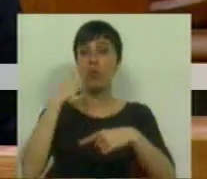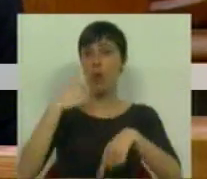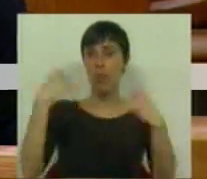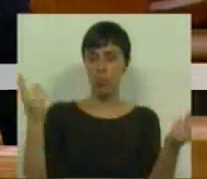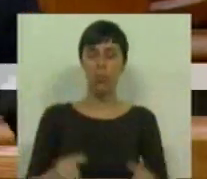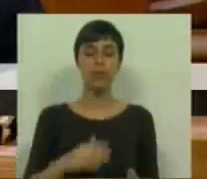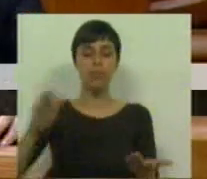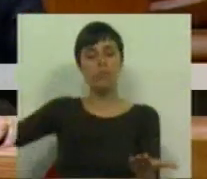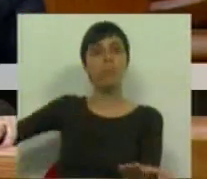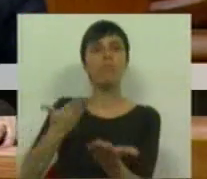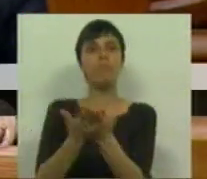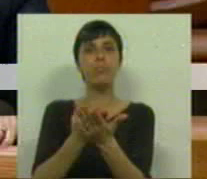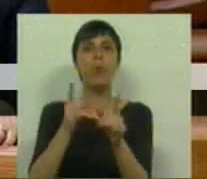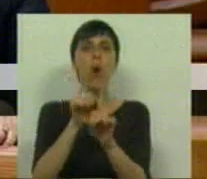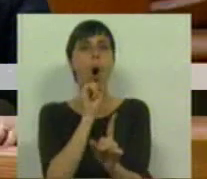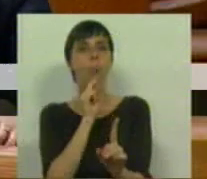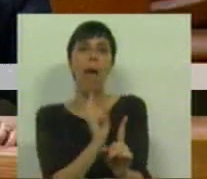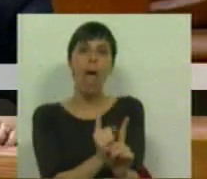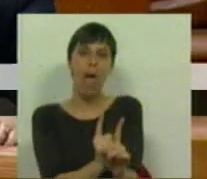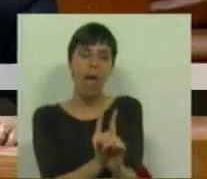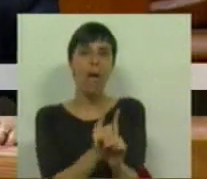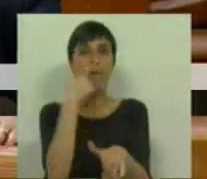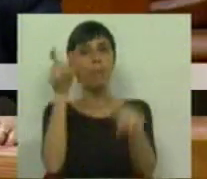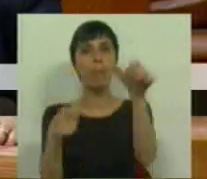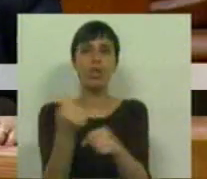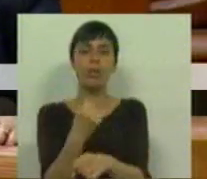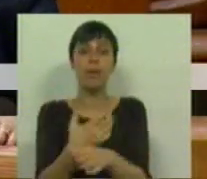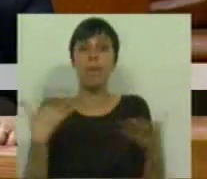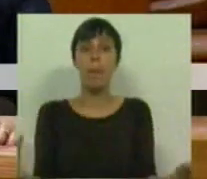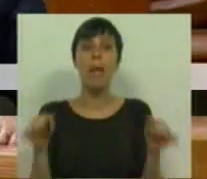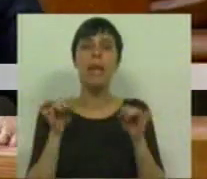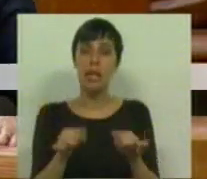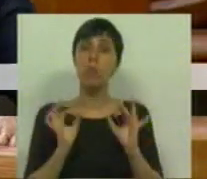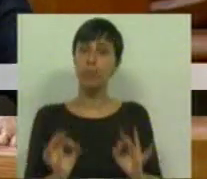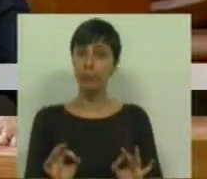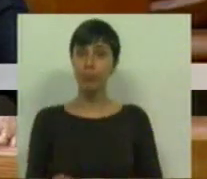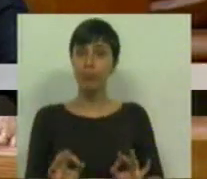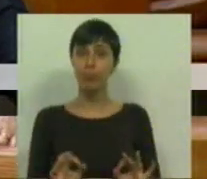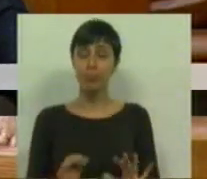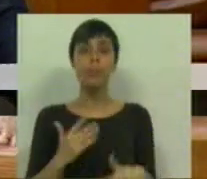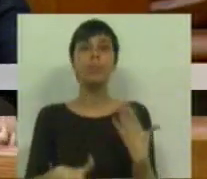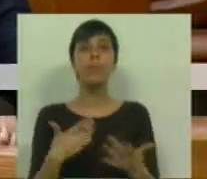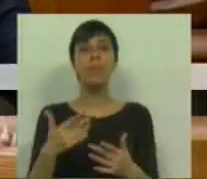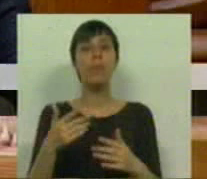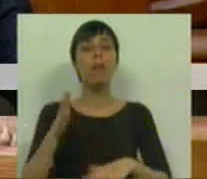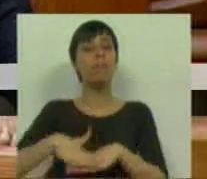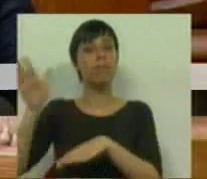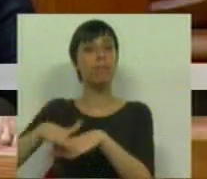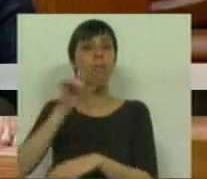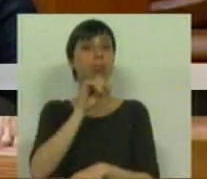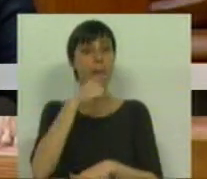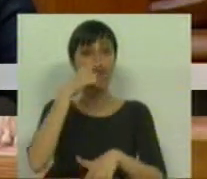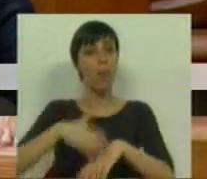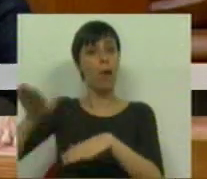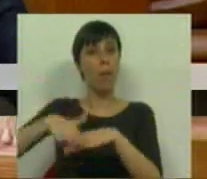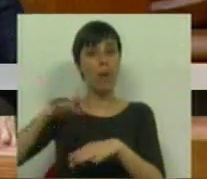pública, apresentado como uma oportunidade para os trabalhadores. Isso mesmo. Depois da imigração como